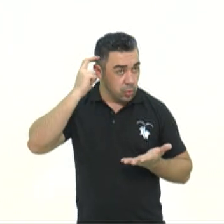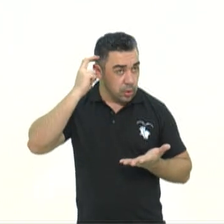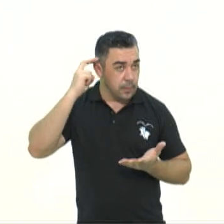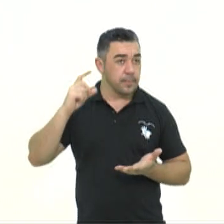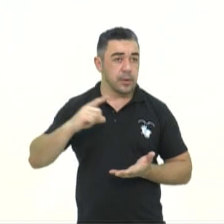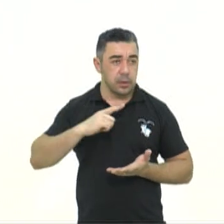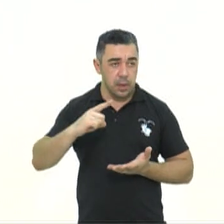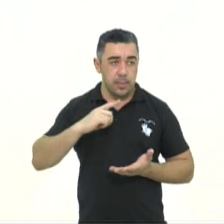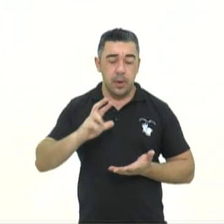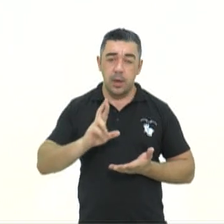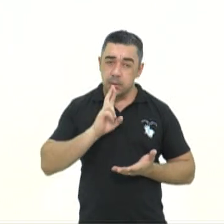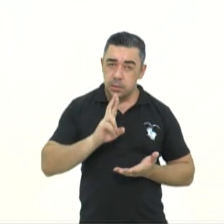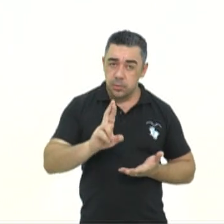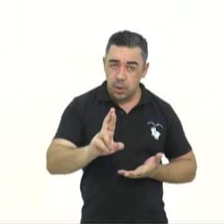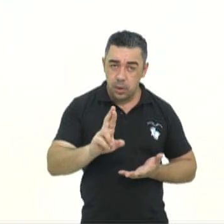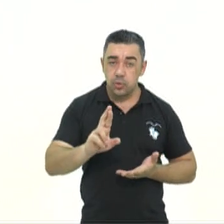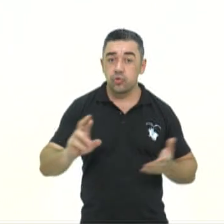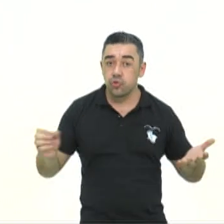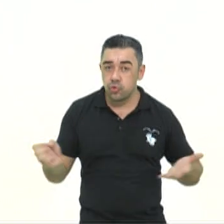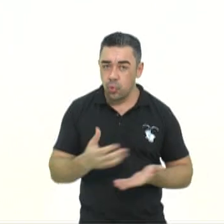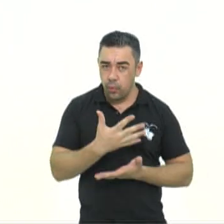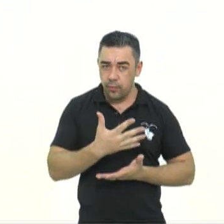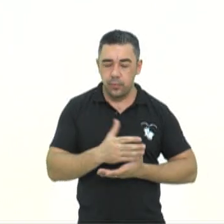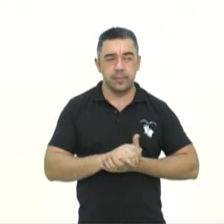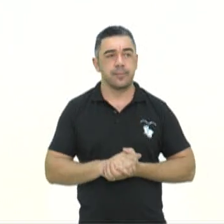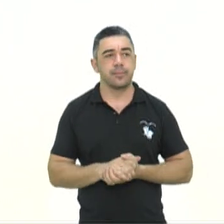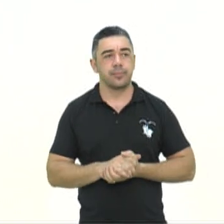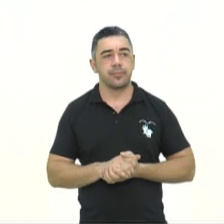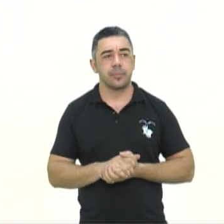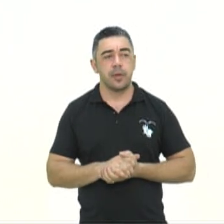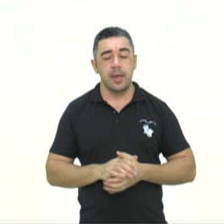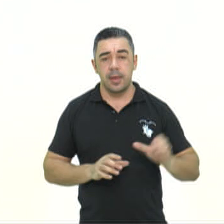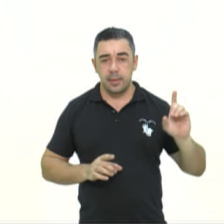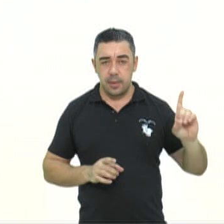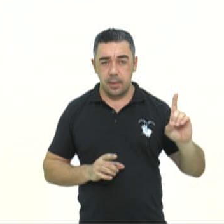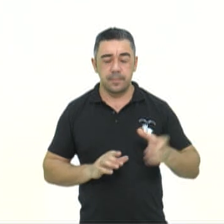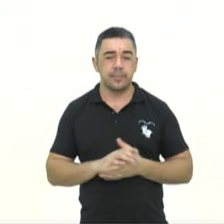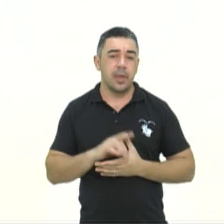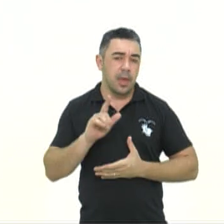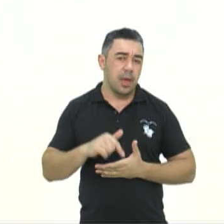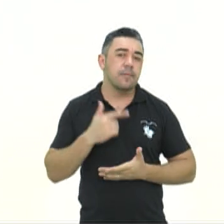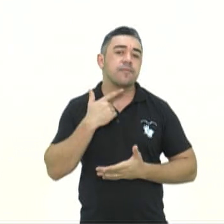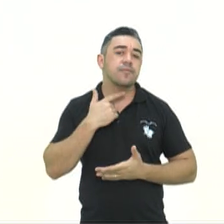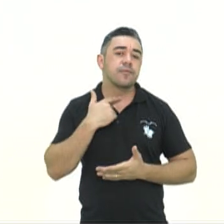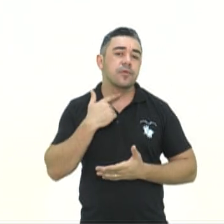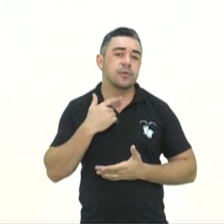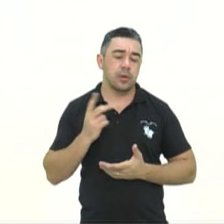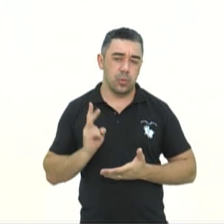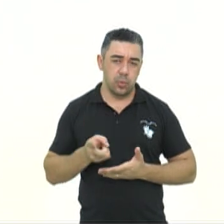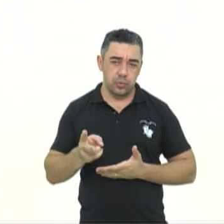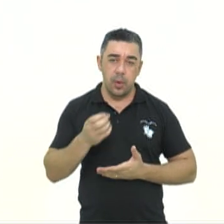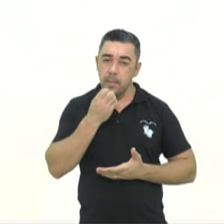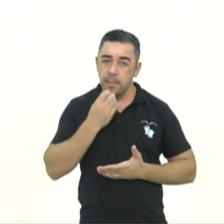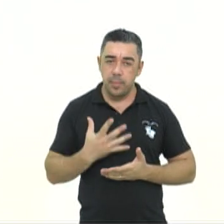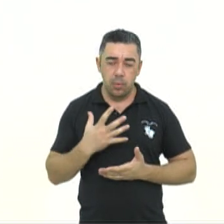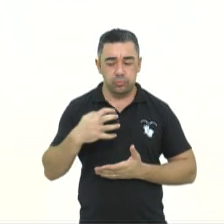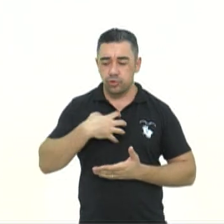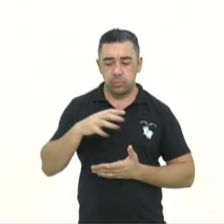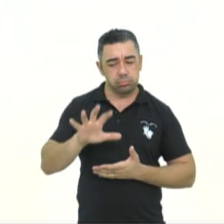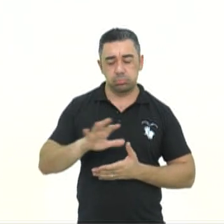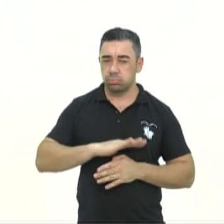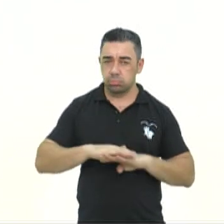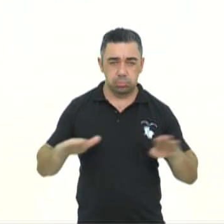culturas, tendo como resultado algo novo. E a alternativa D é a vontade de manter o que é bom do jeito que